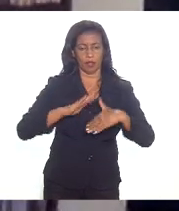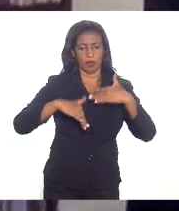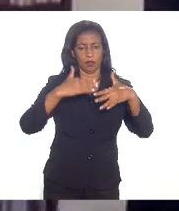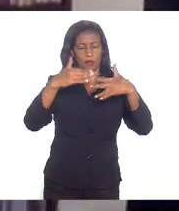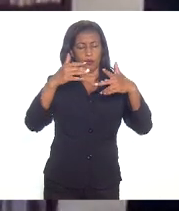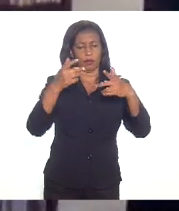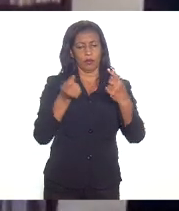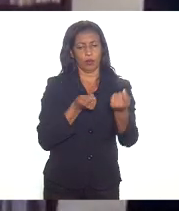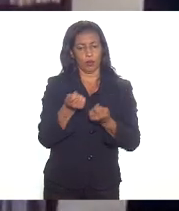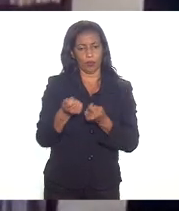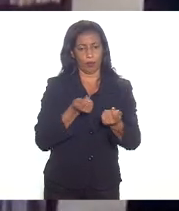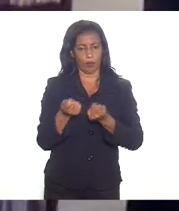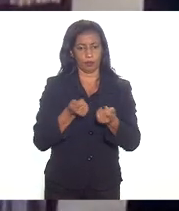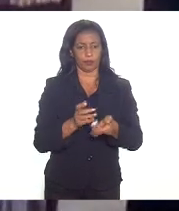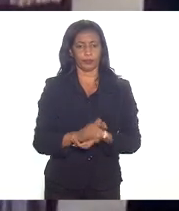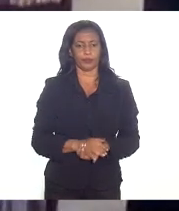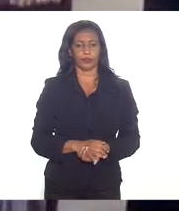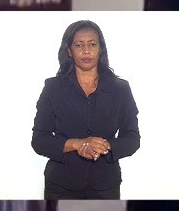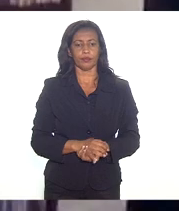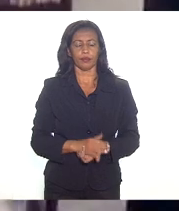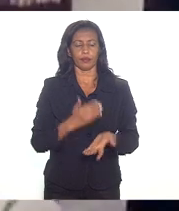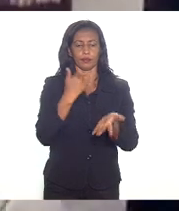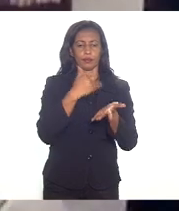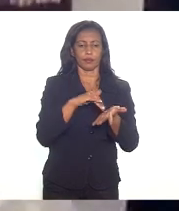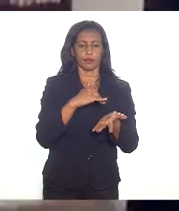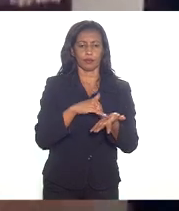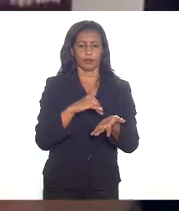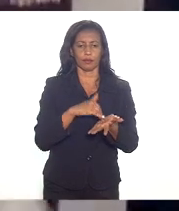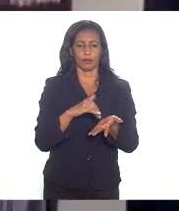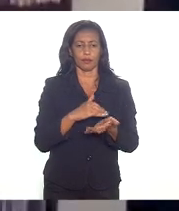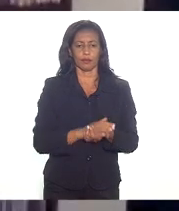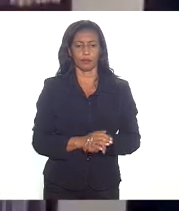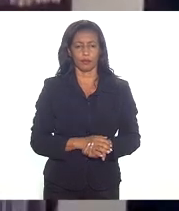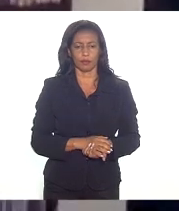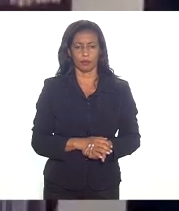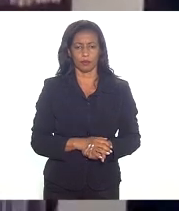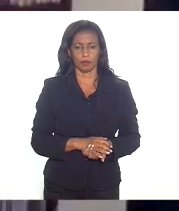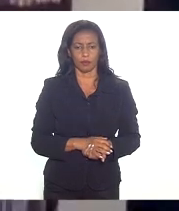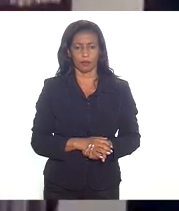Desenvolvimento Econômico, do secretário.